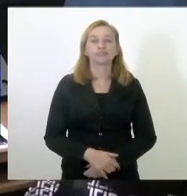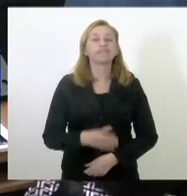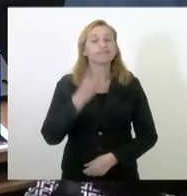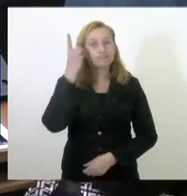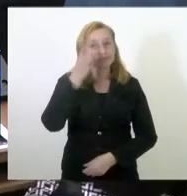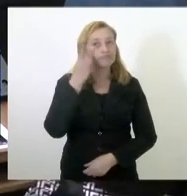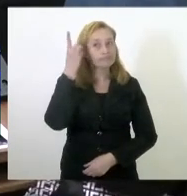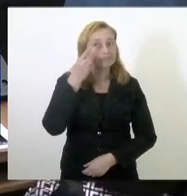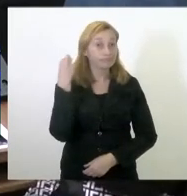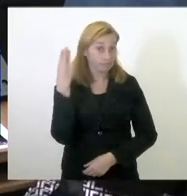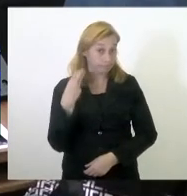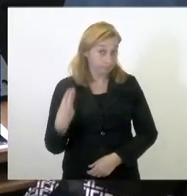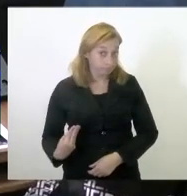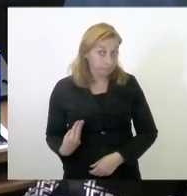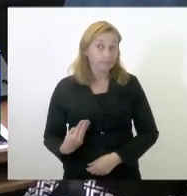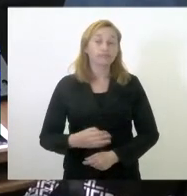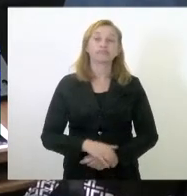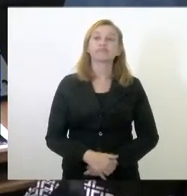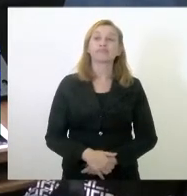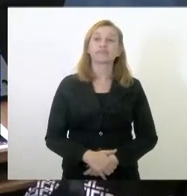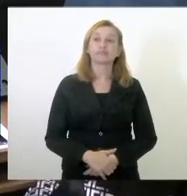Deputada Mônica Francisco.